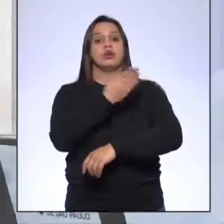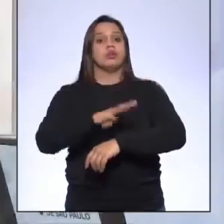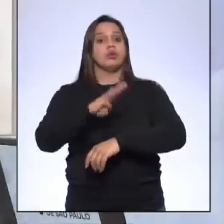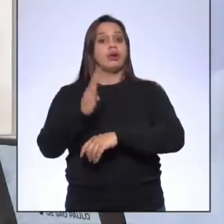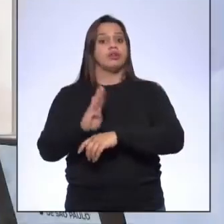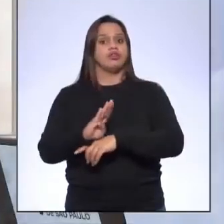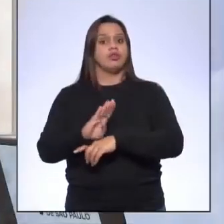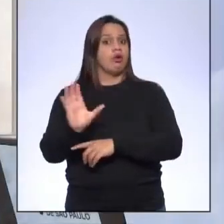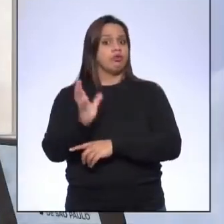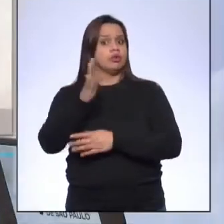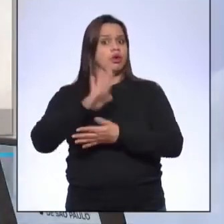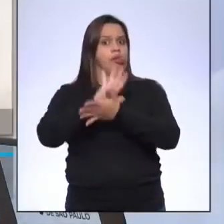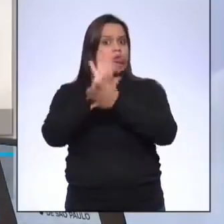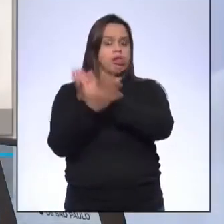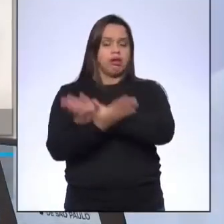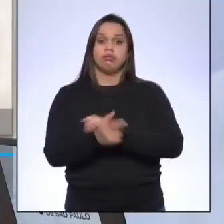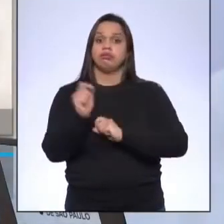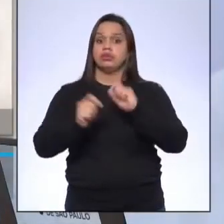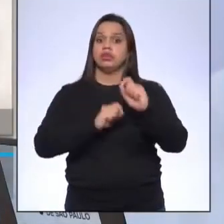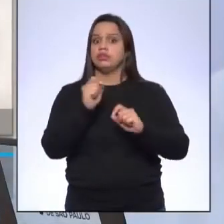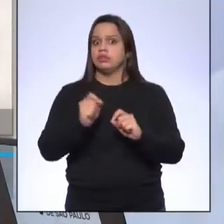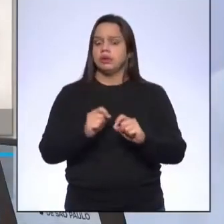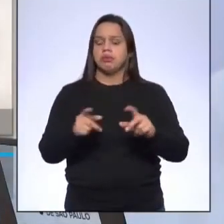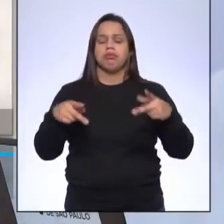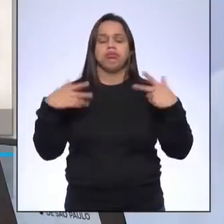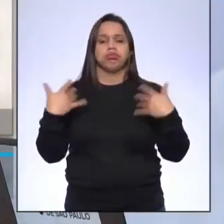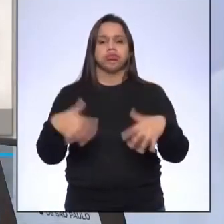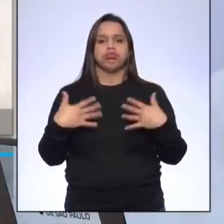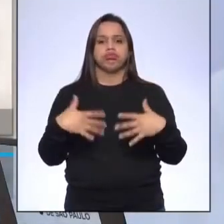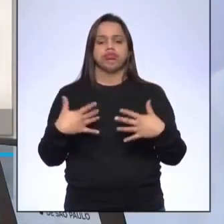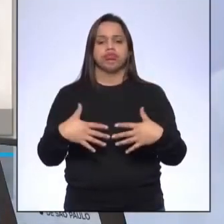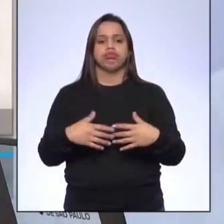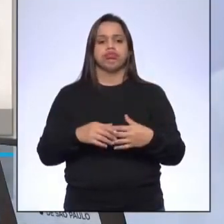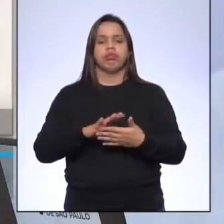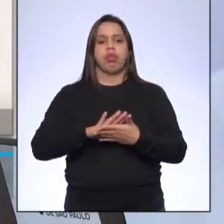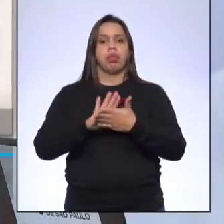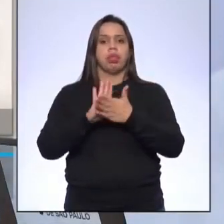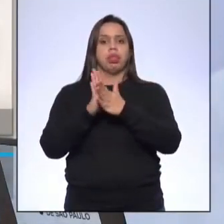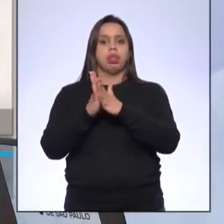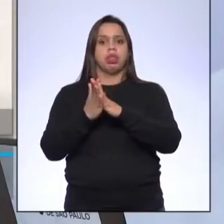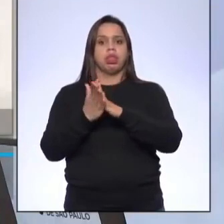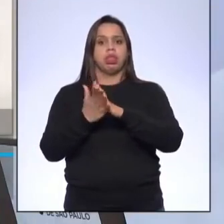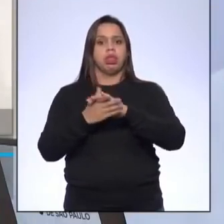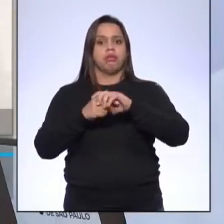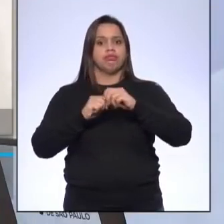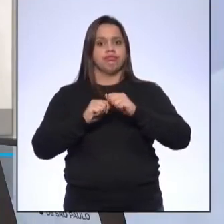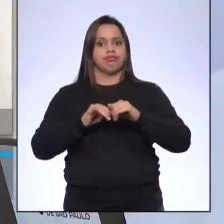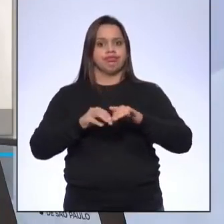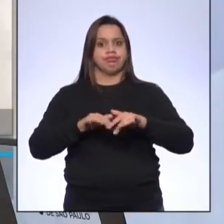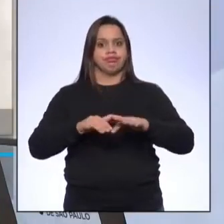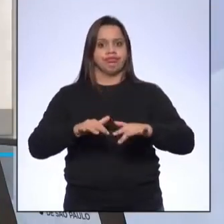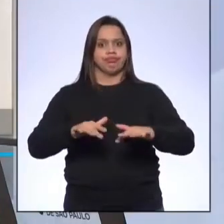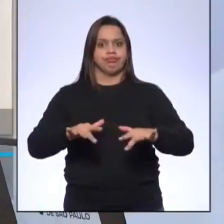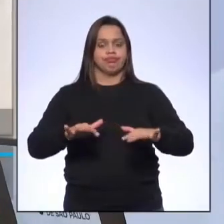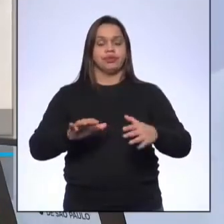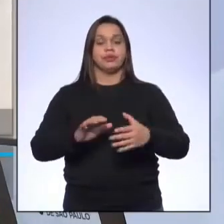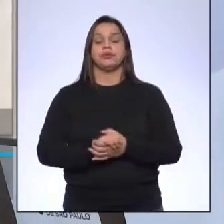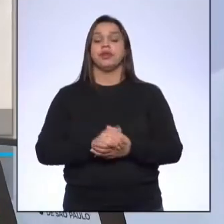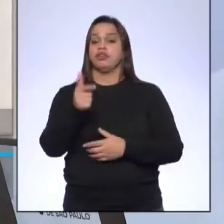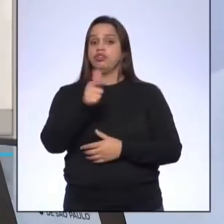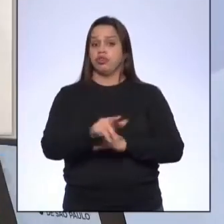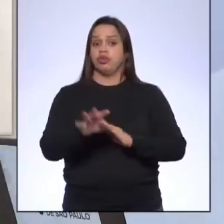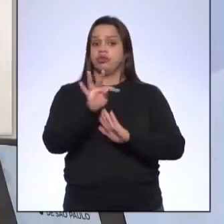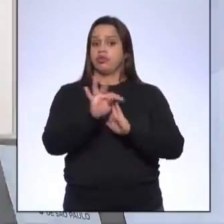uma catástrofe, né? Houve uma destruição em Brumadinho. Né? E, novamente, no texto,